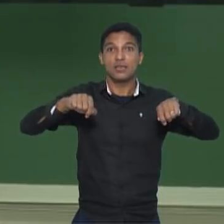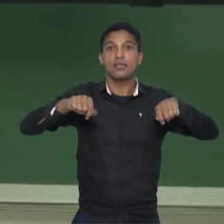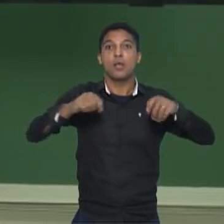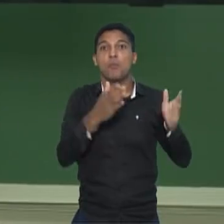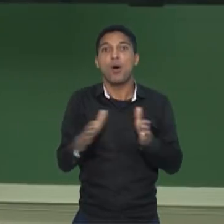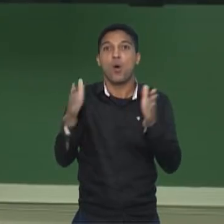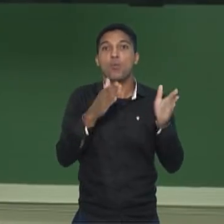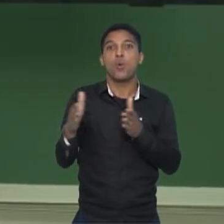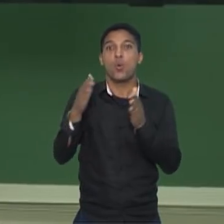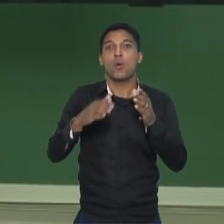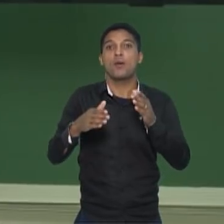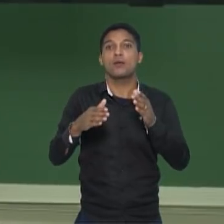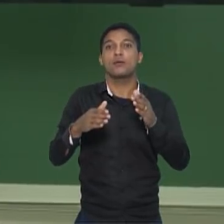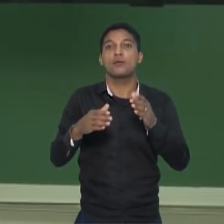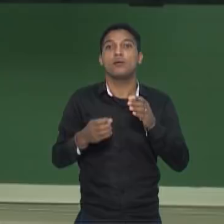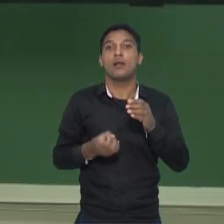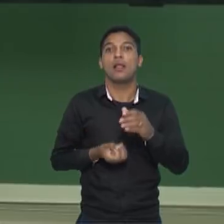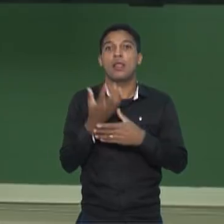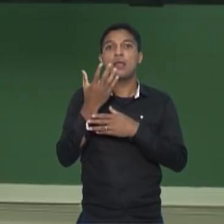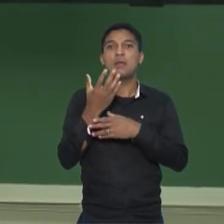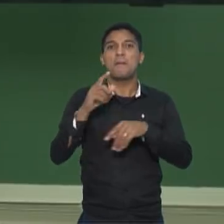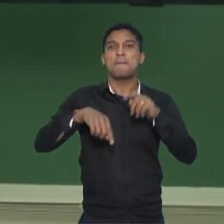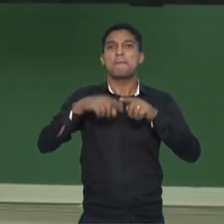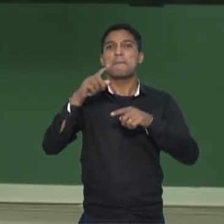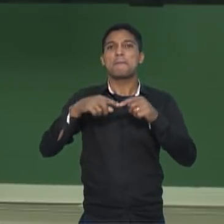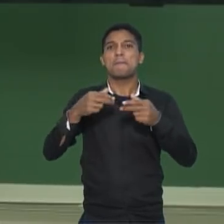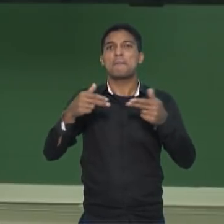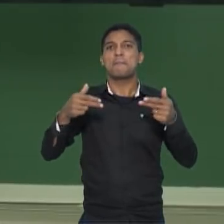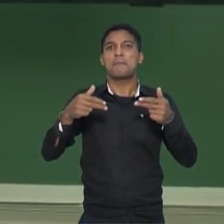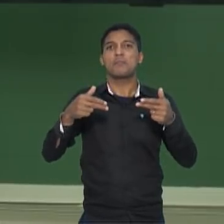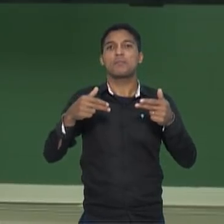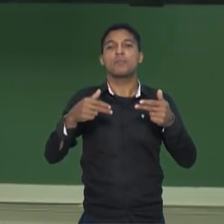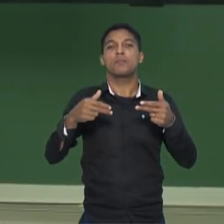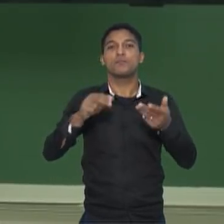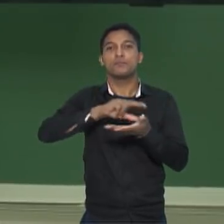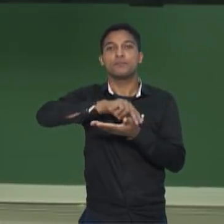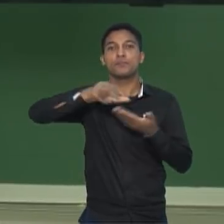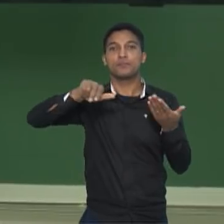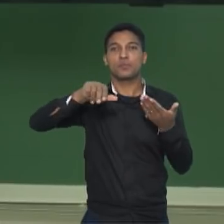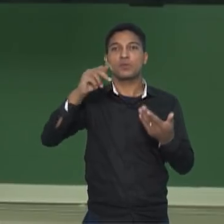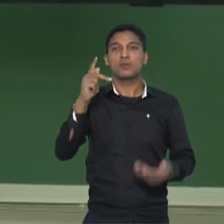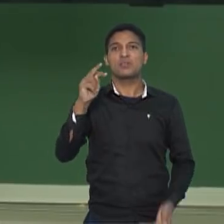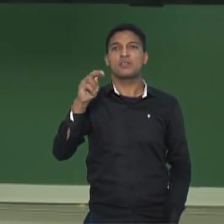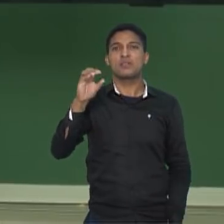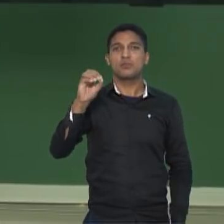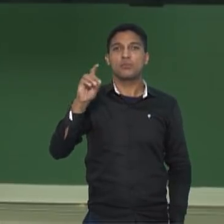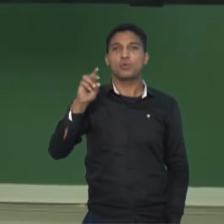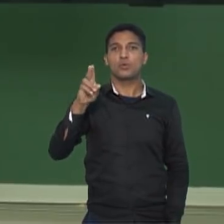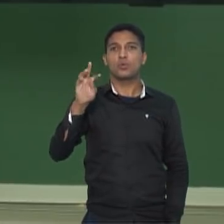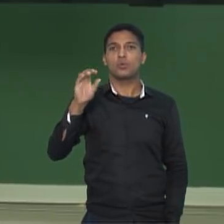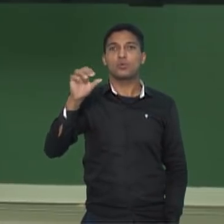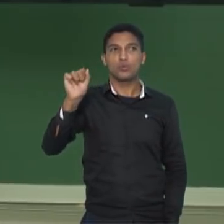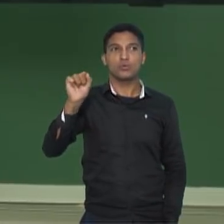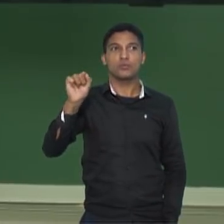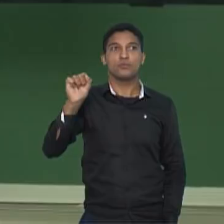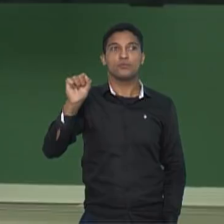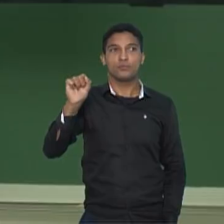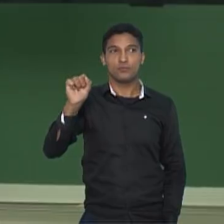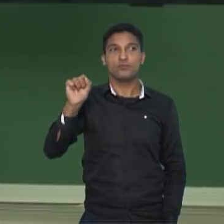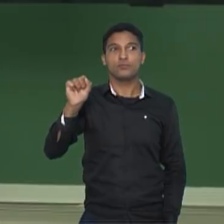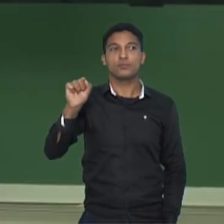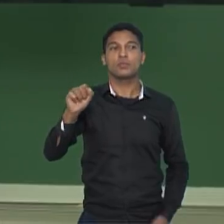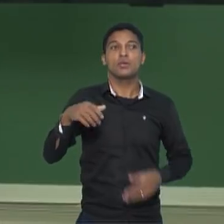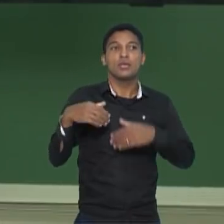Então, importância do solo. Nós temos a agropecuária, a extração de minérios e a realização